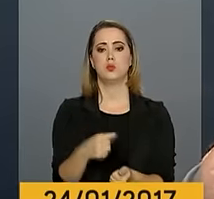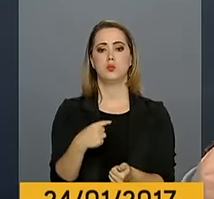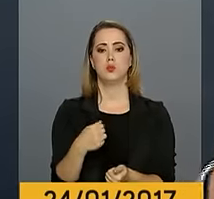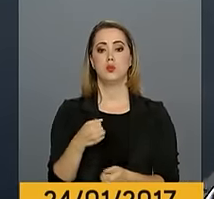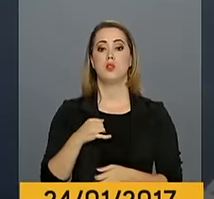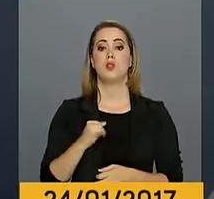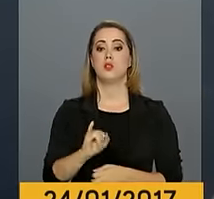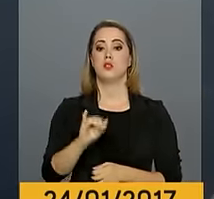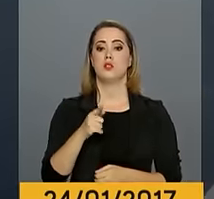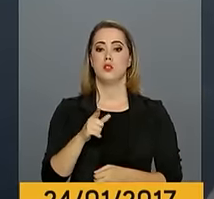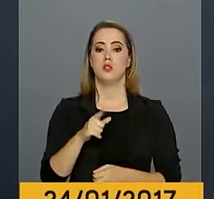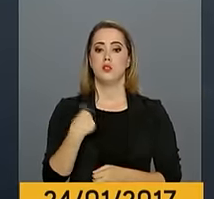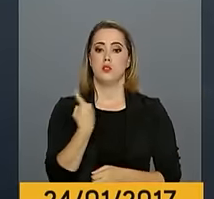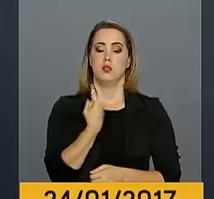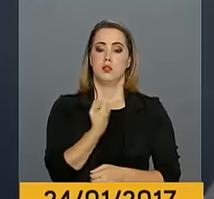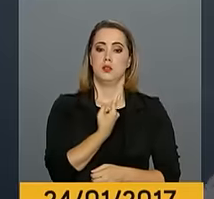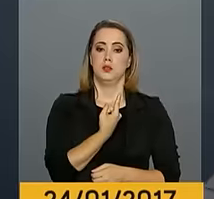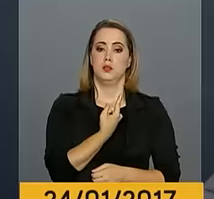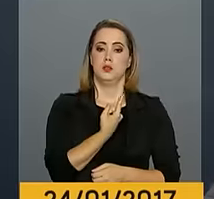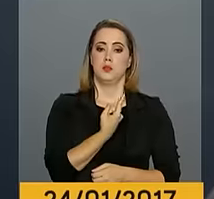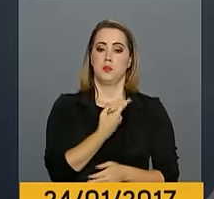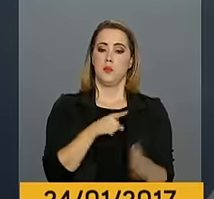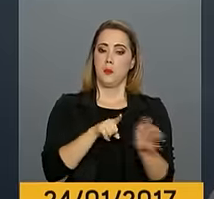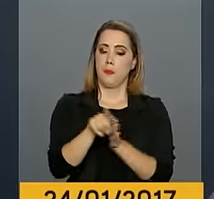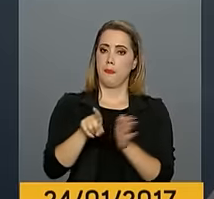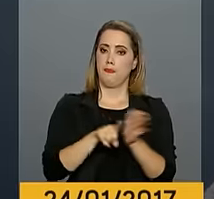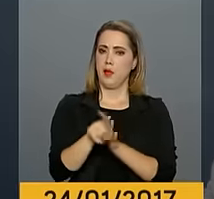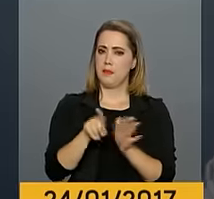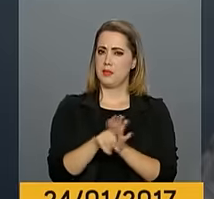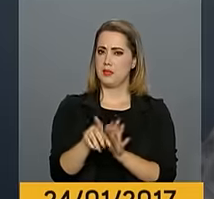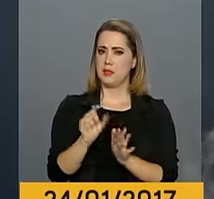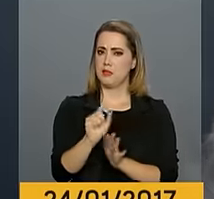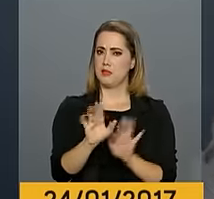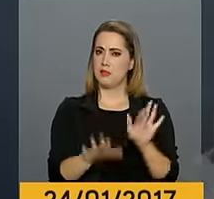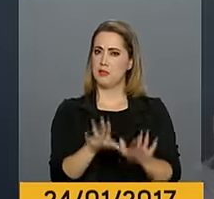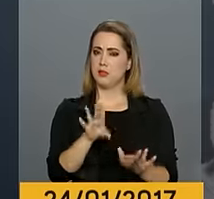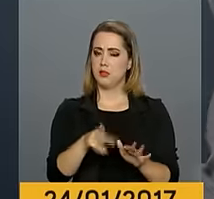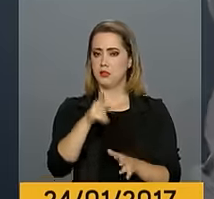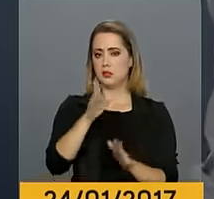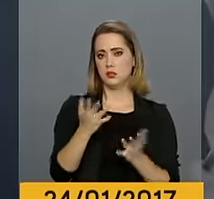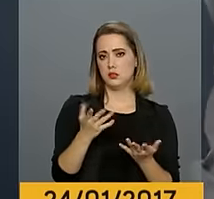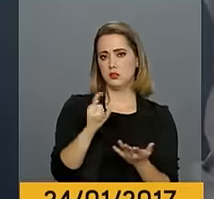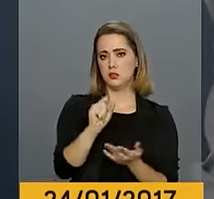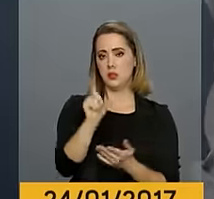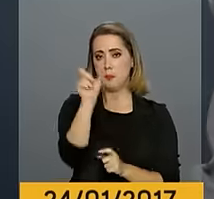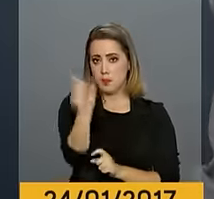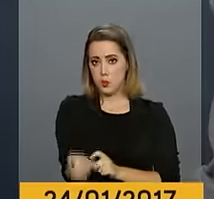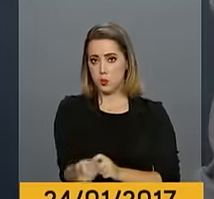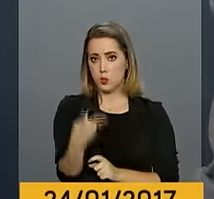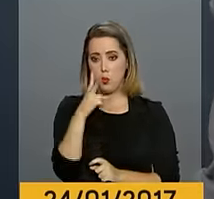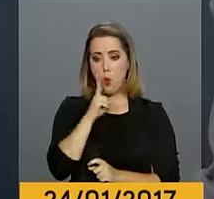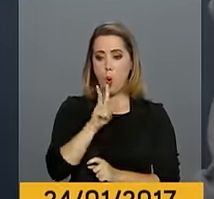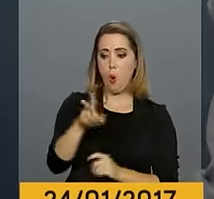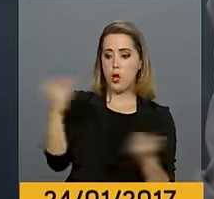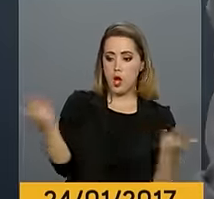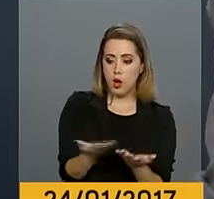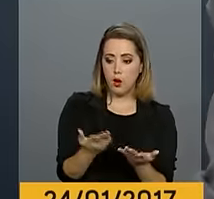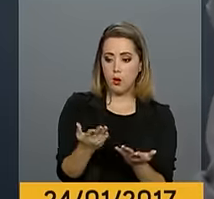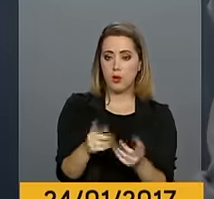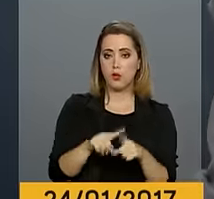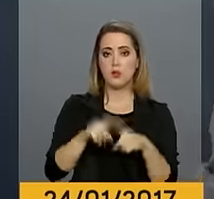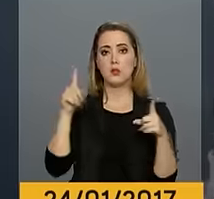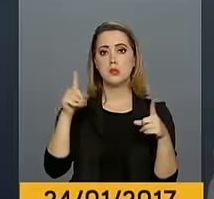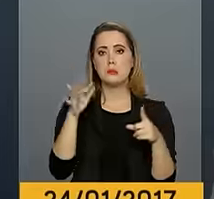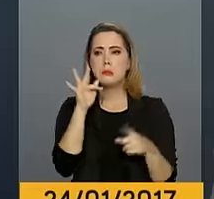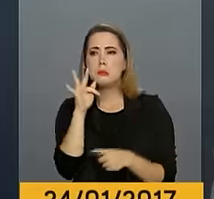A pesquisa, a mim sempre me parece uma coisa assim. É uma coisa de quem olha o presente, mas